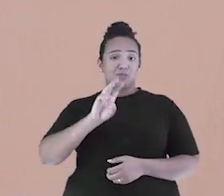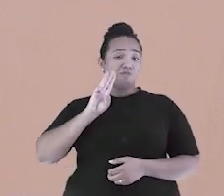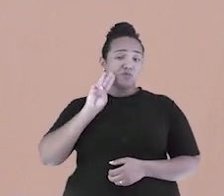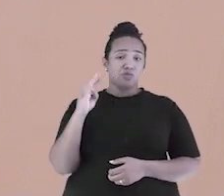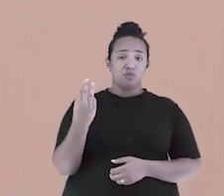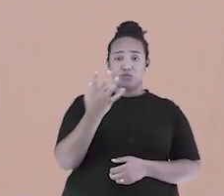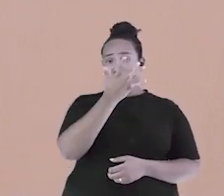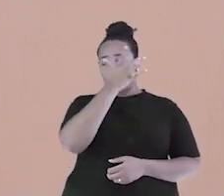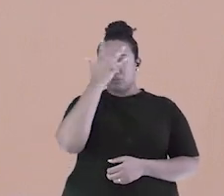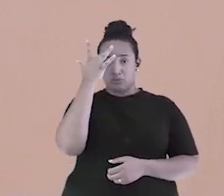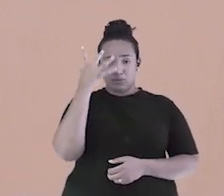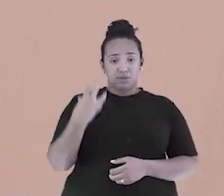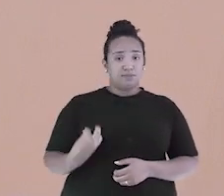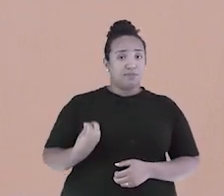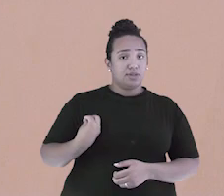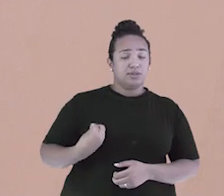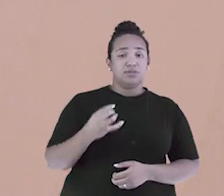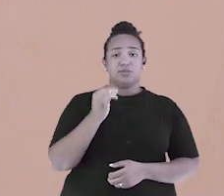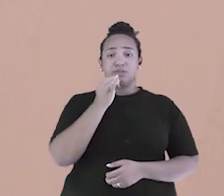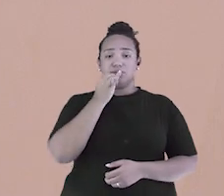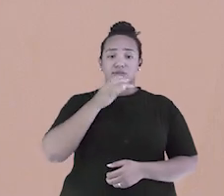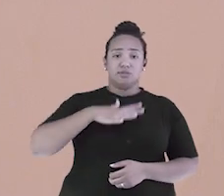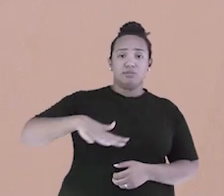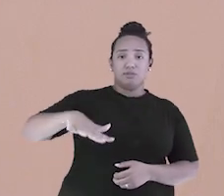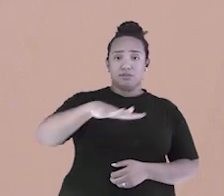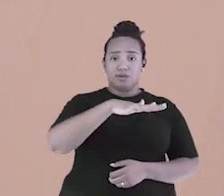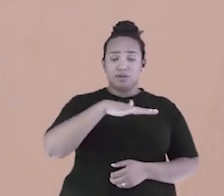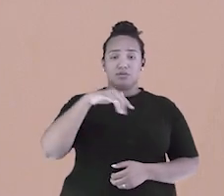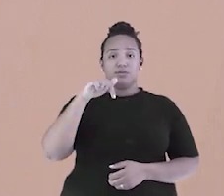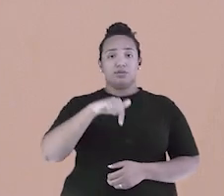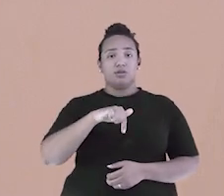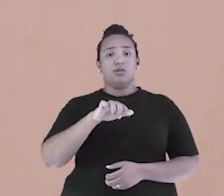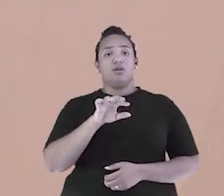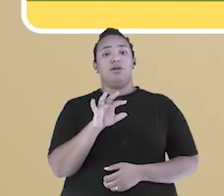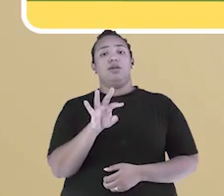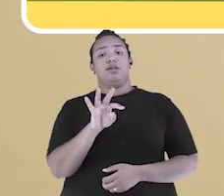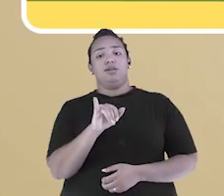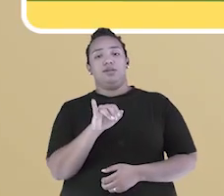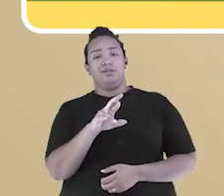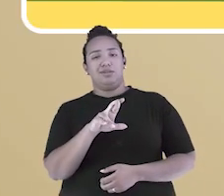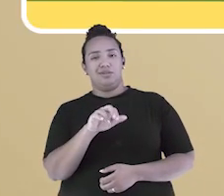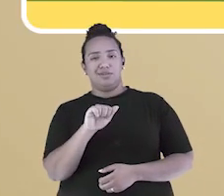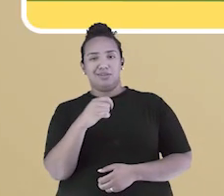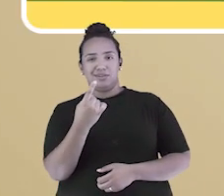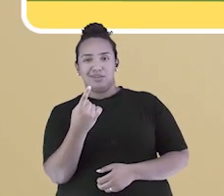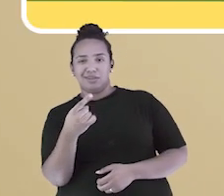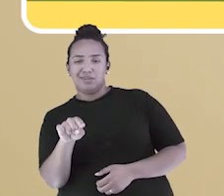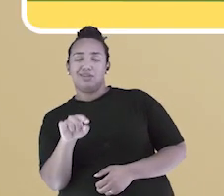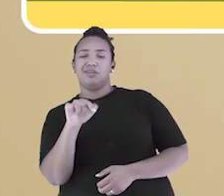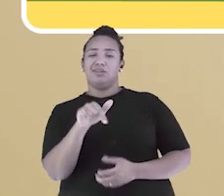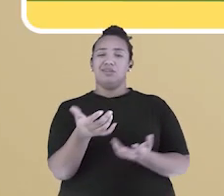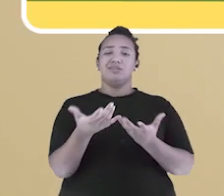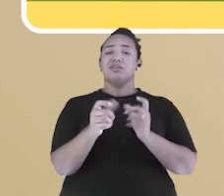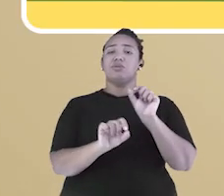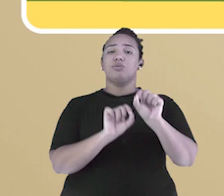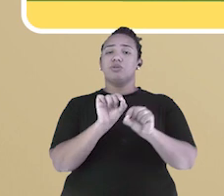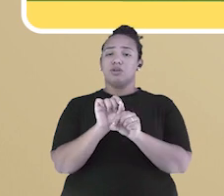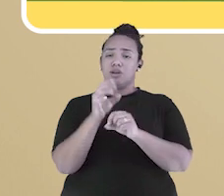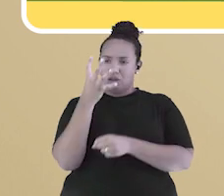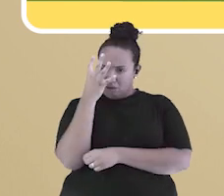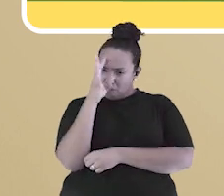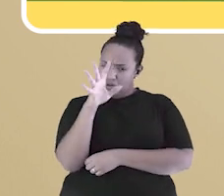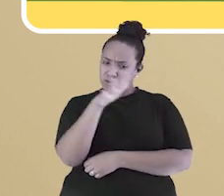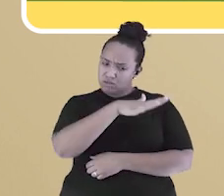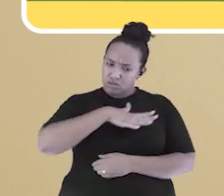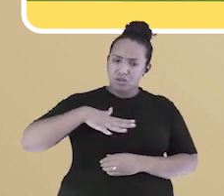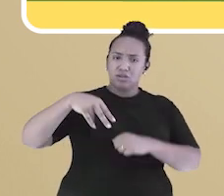está presente em países como Irã, Iraque, Síria e Turquia, e reivindicam sua autonomia como nação e